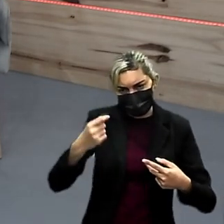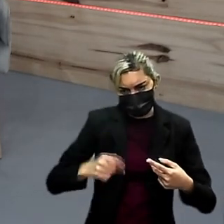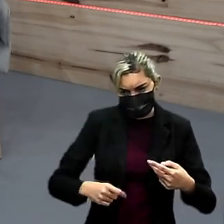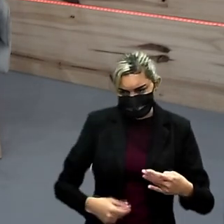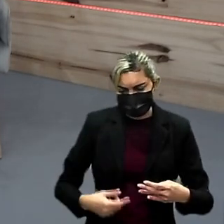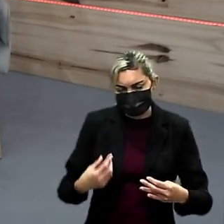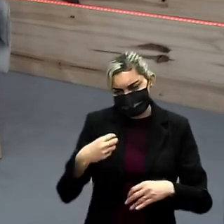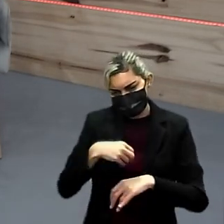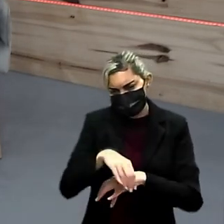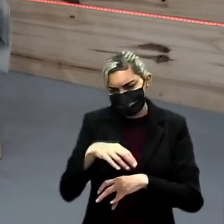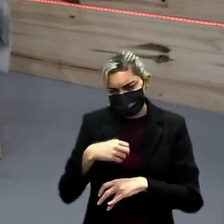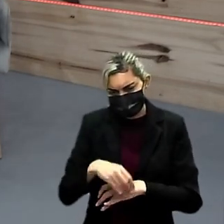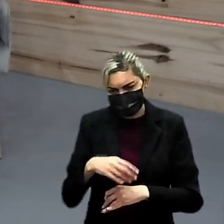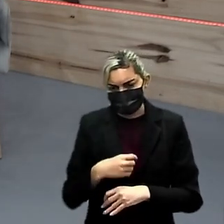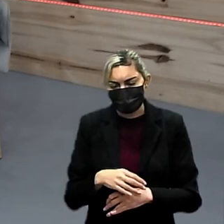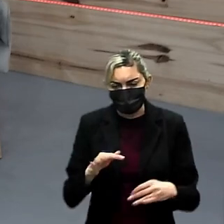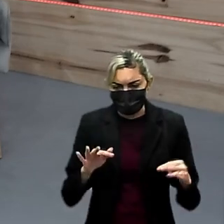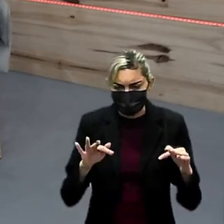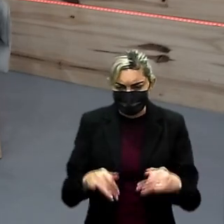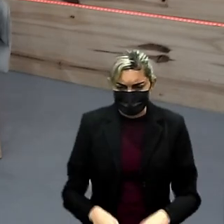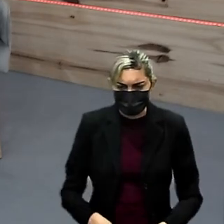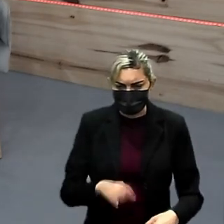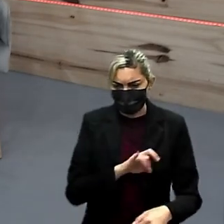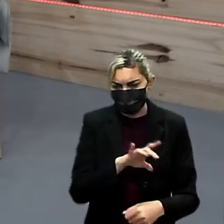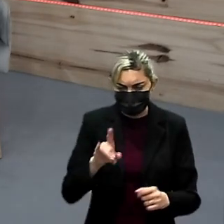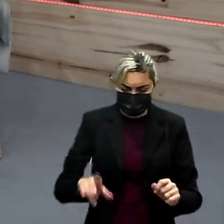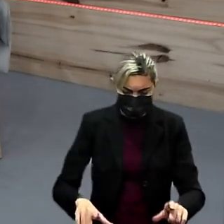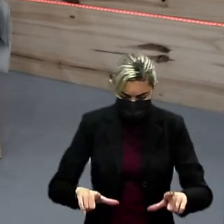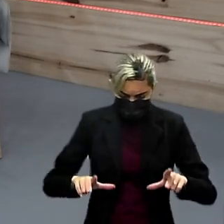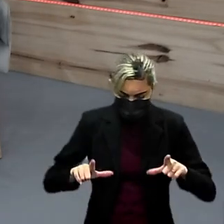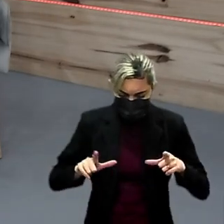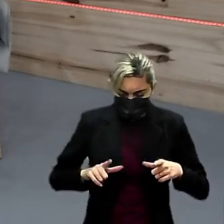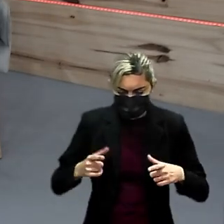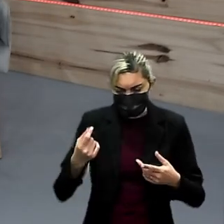ser colocado, disponibilizado no finalzinho de cada palestra aí, você